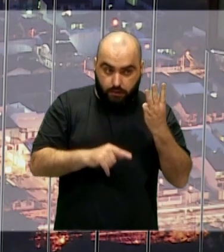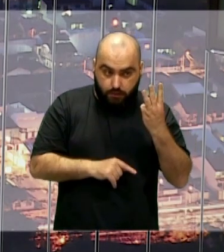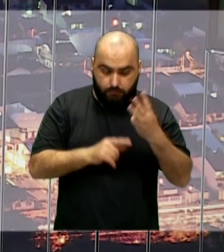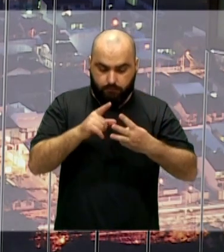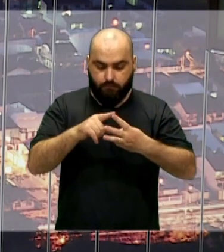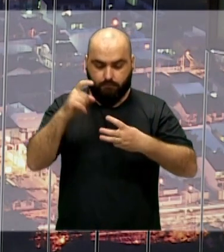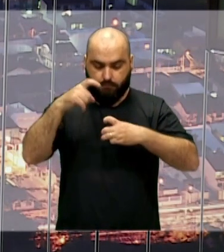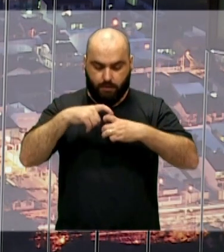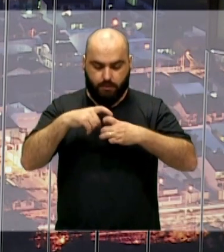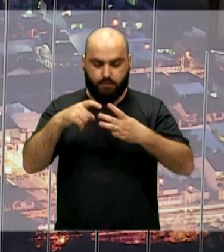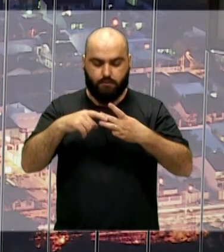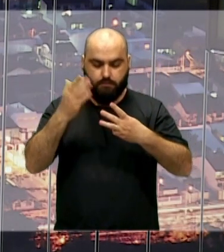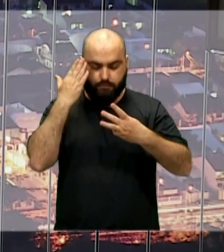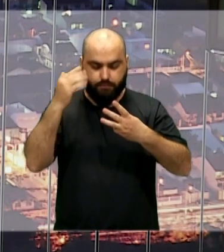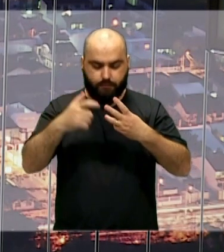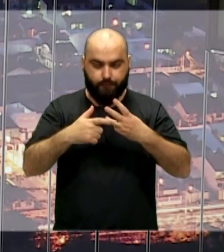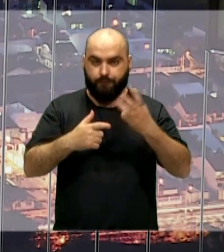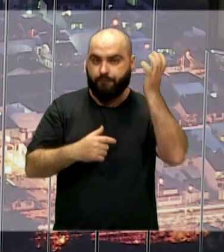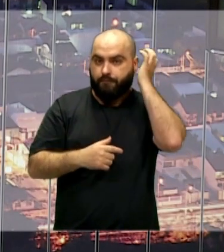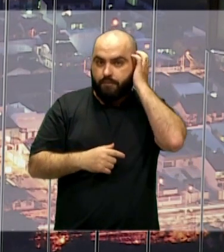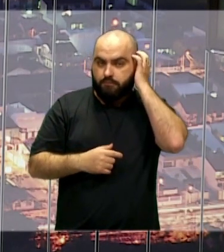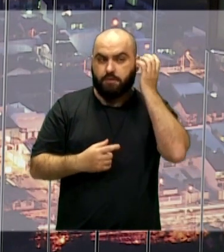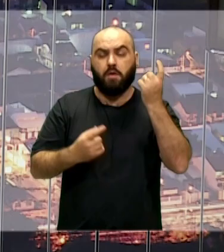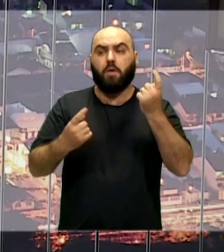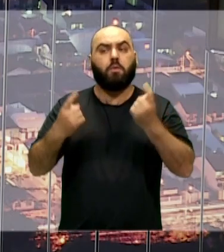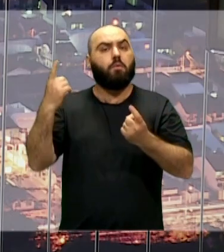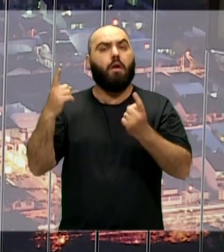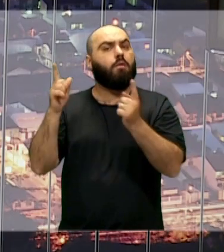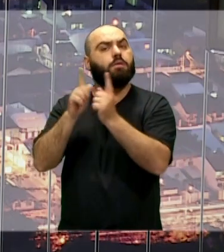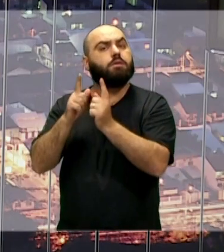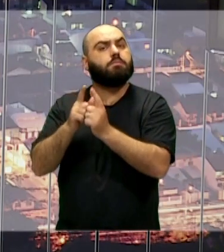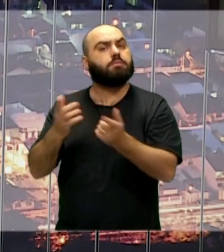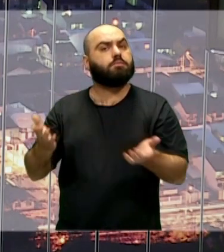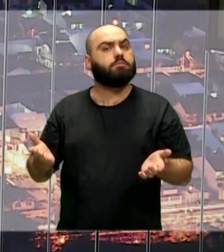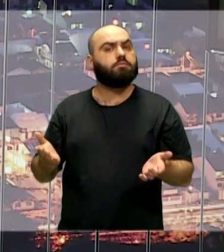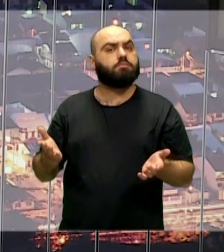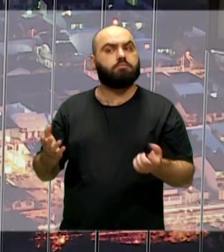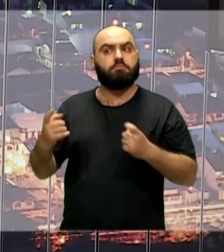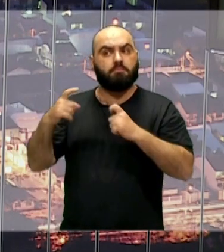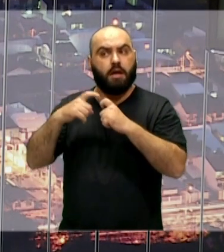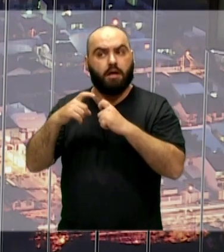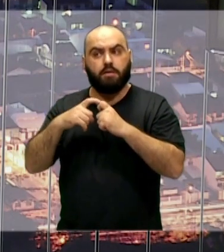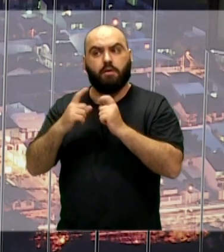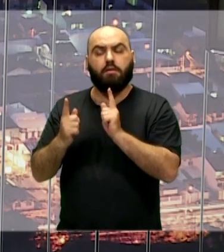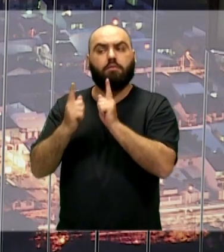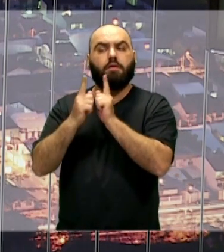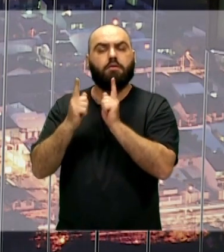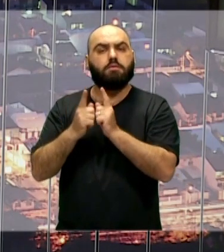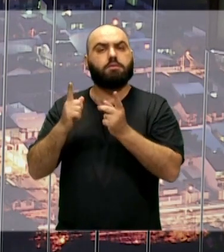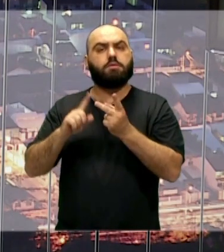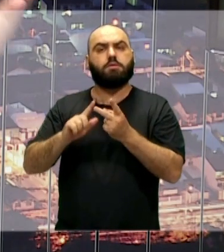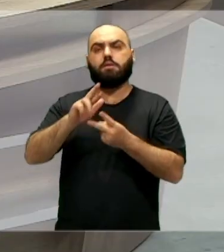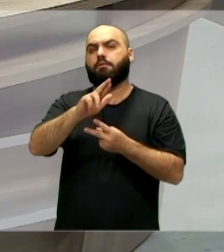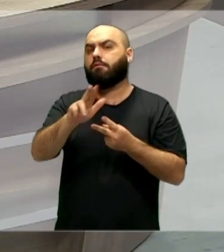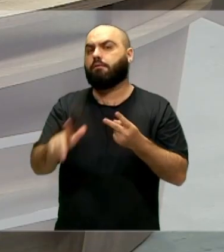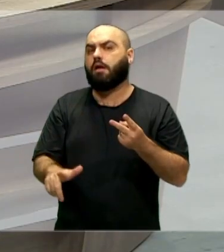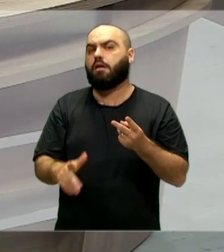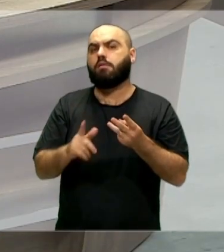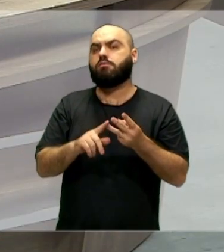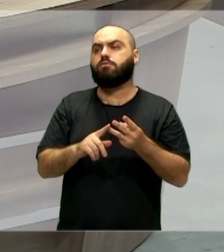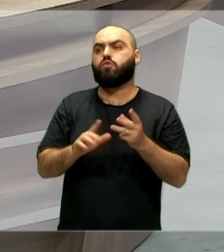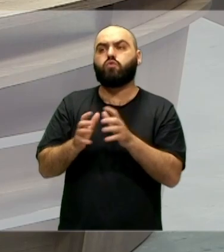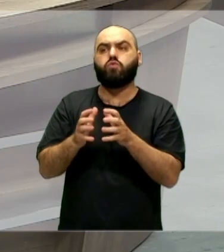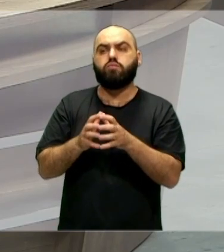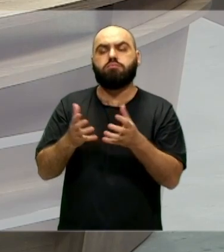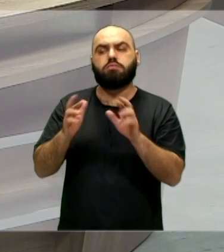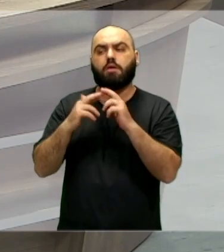Que tipo de atendimento que é feito? Por exemplo, é uma consulta, são várias consultas, é um grupo todo que